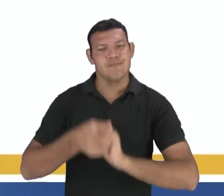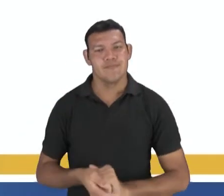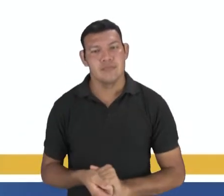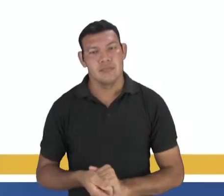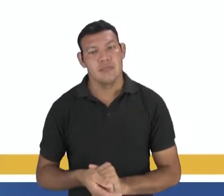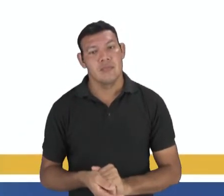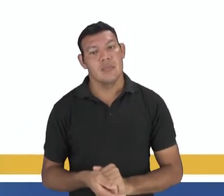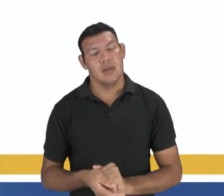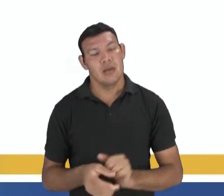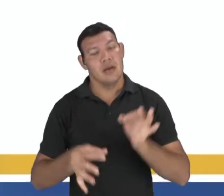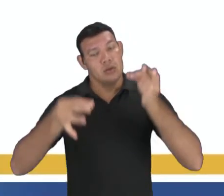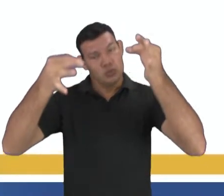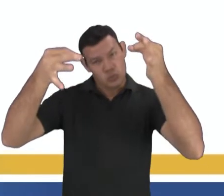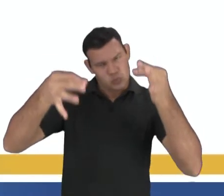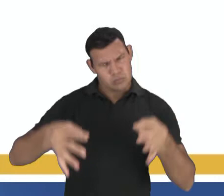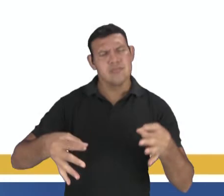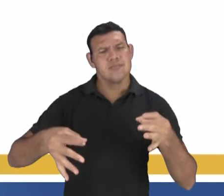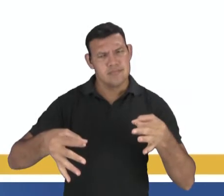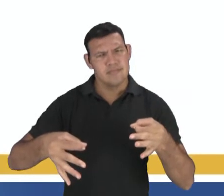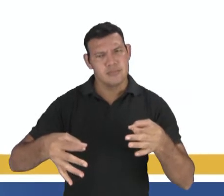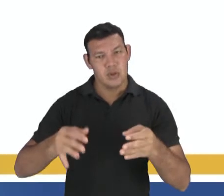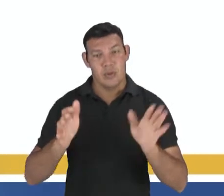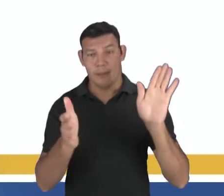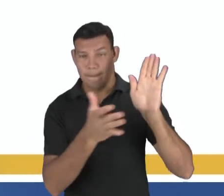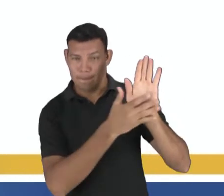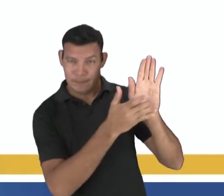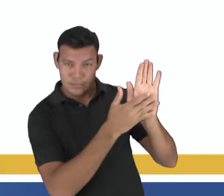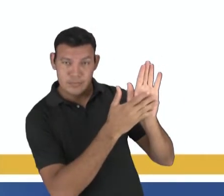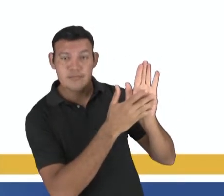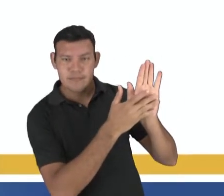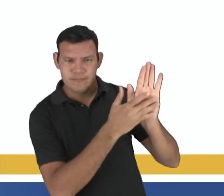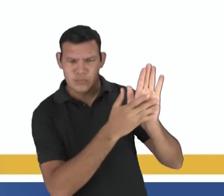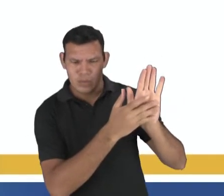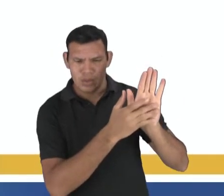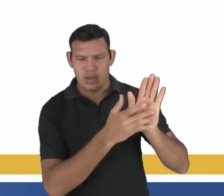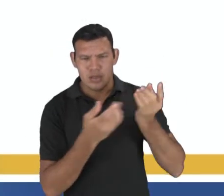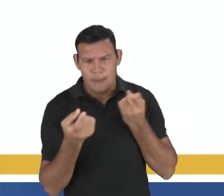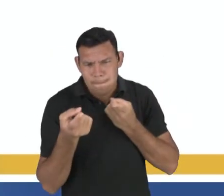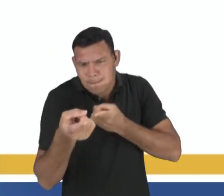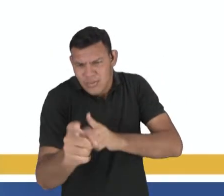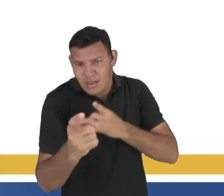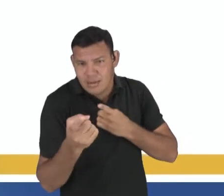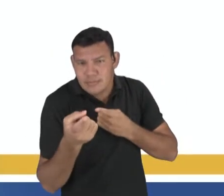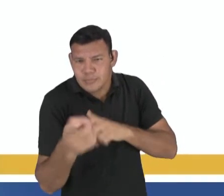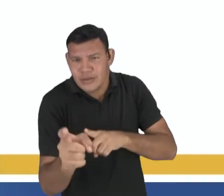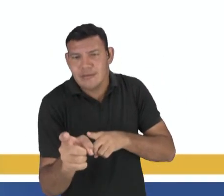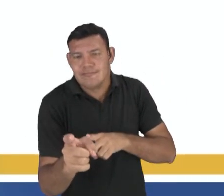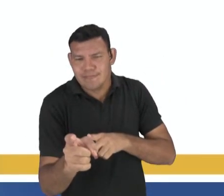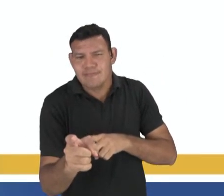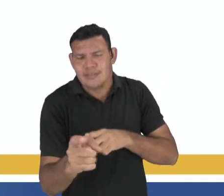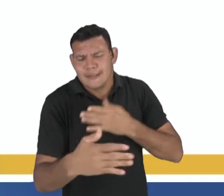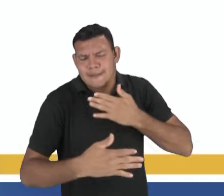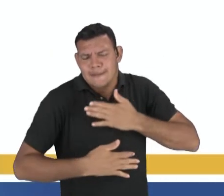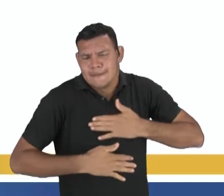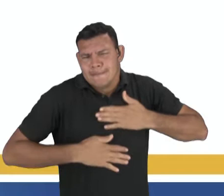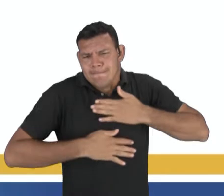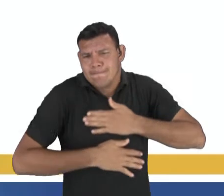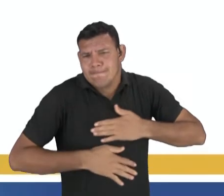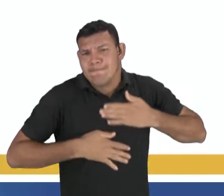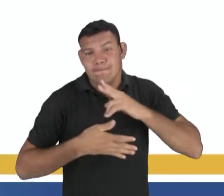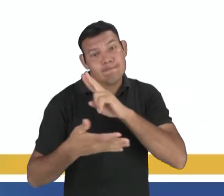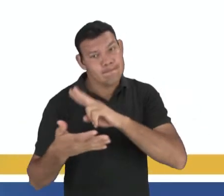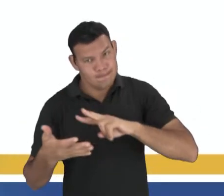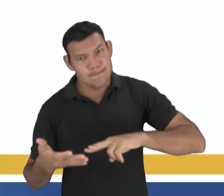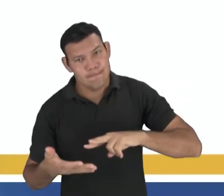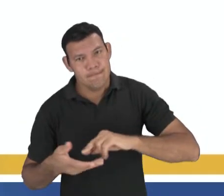socialmente, né? Justificando esse propósito sempre para quê? Despertar nele o prazer